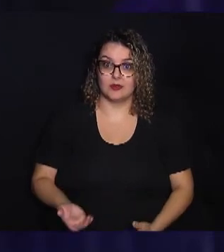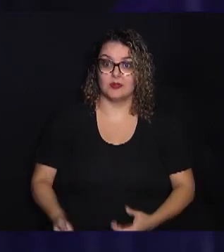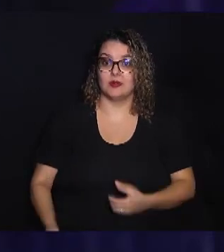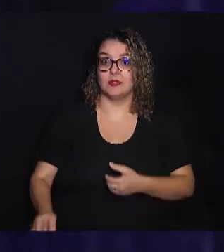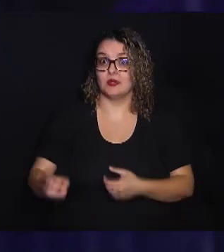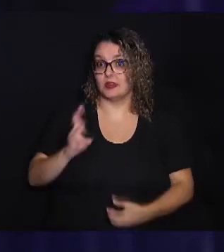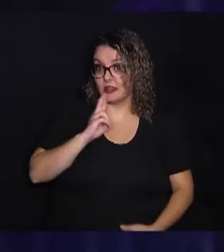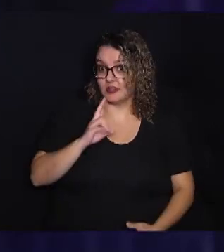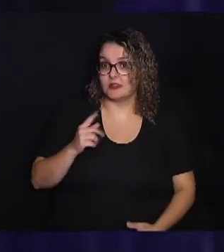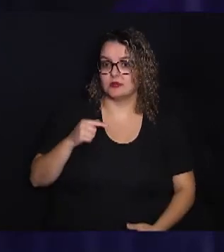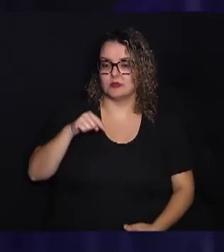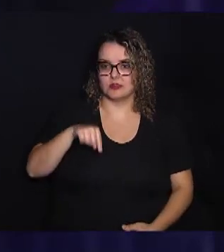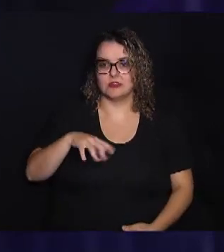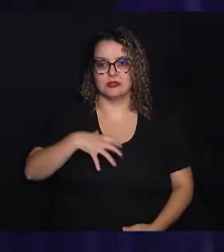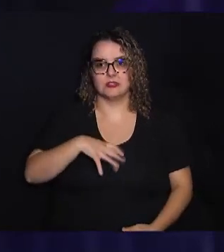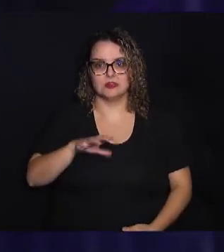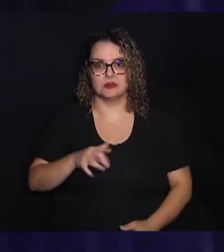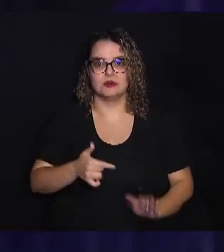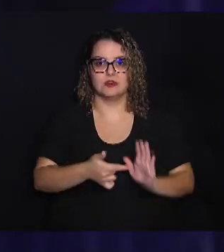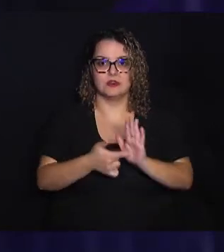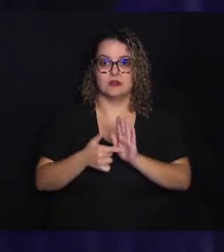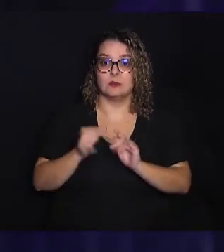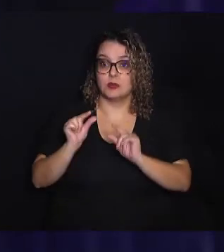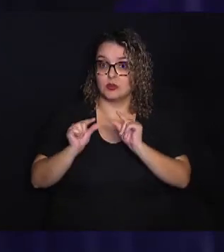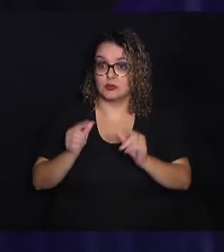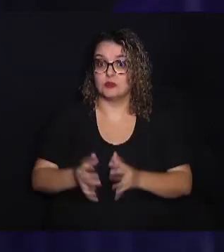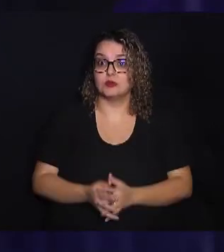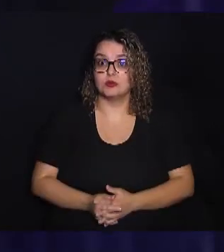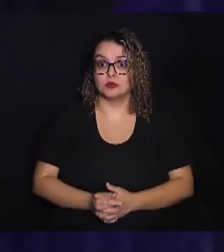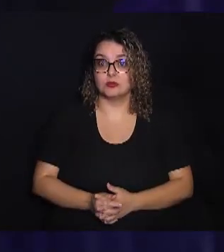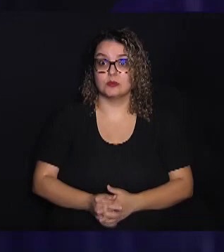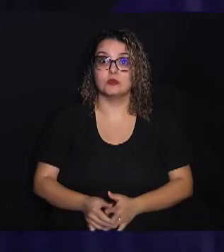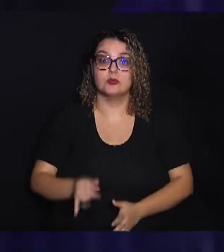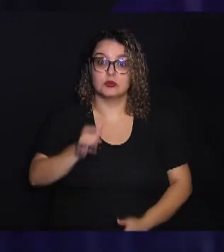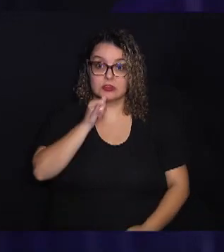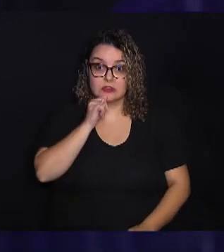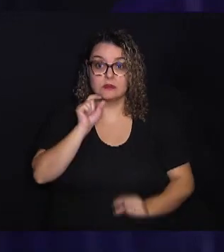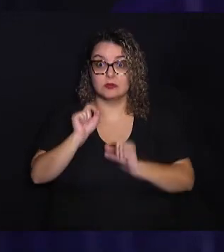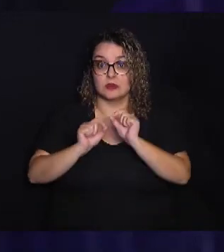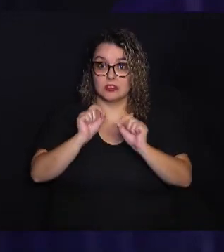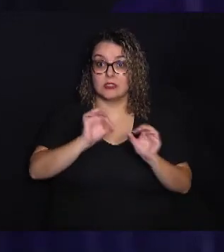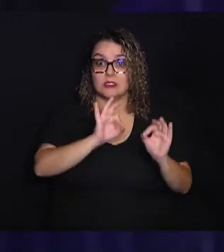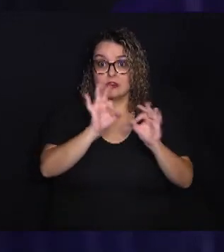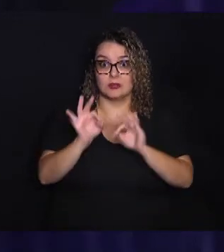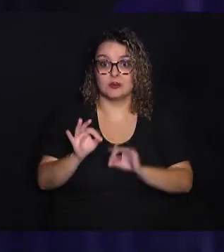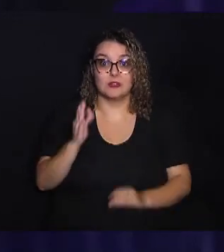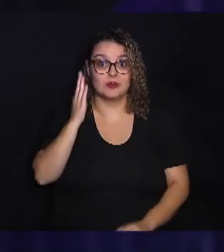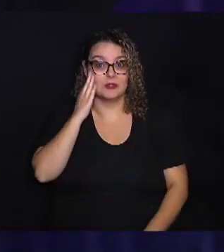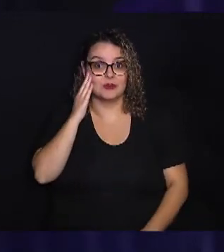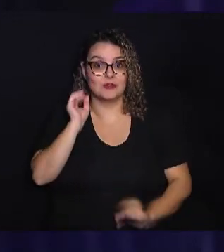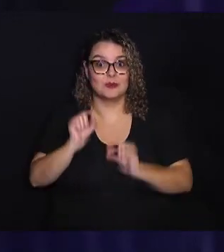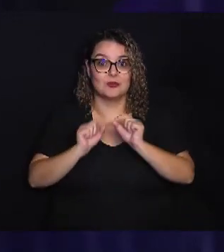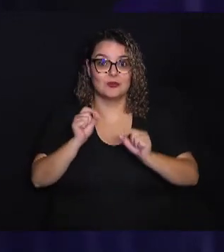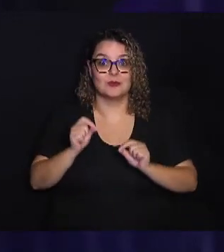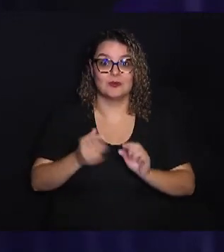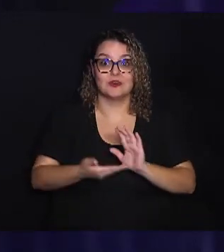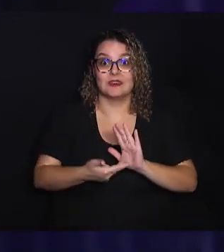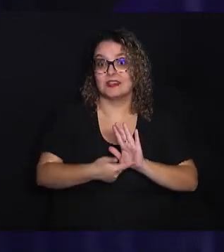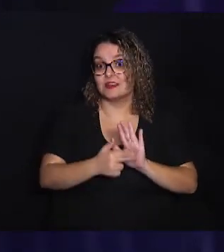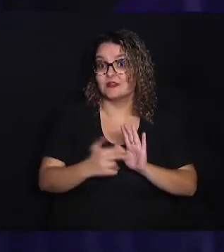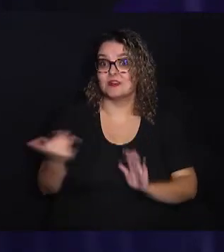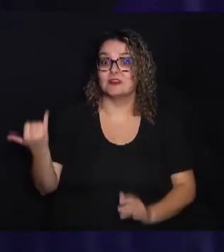E agora a gente vai mostrar um pedacinho de um exemplo para quem está assistindo entender um pouquinho o que que é audiodescrição, né?